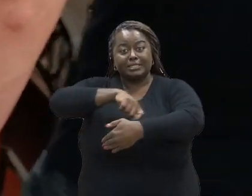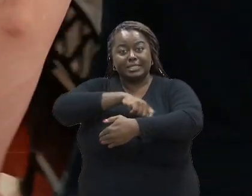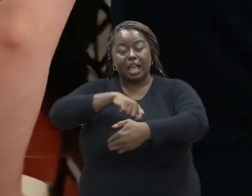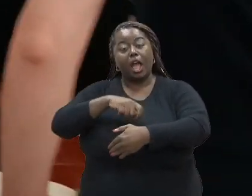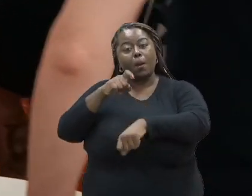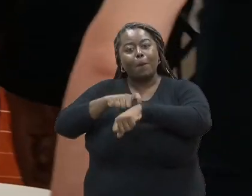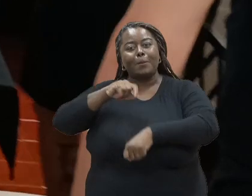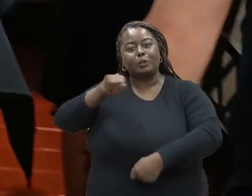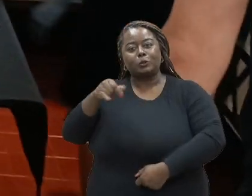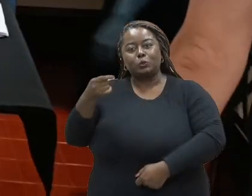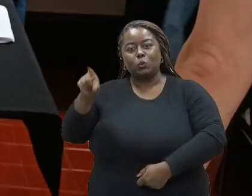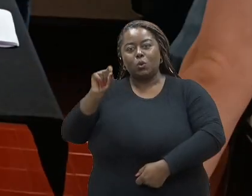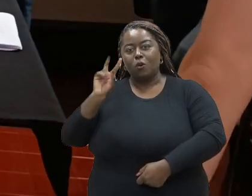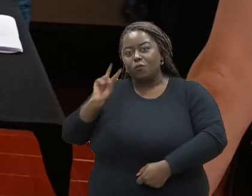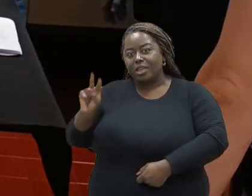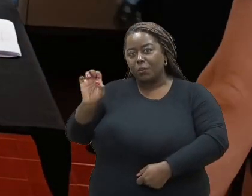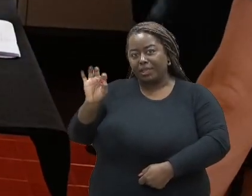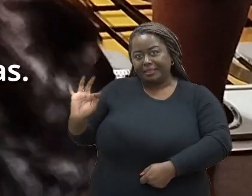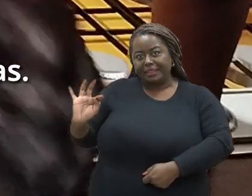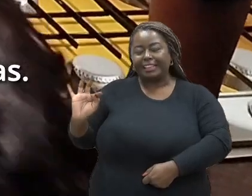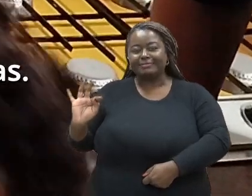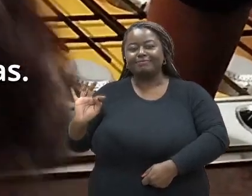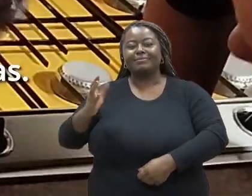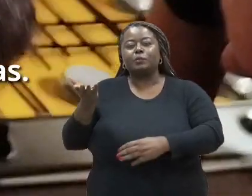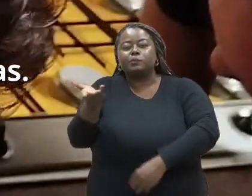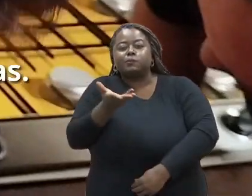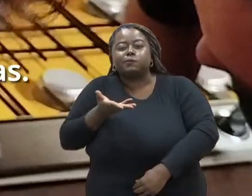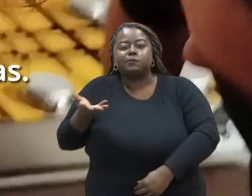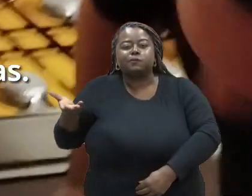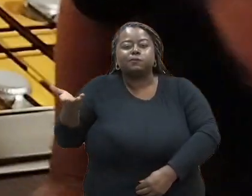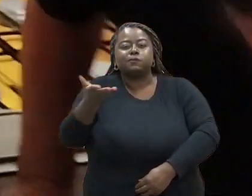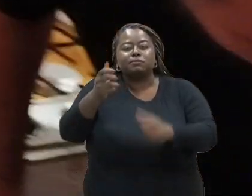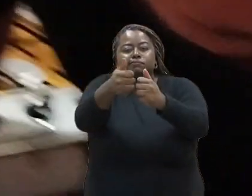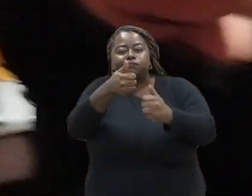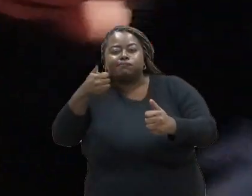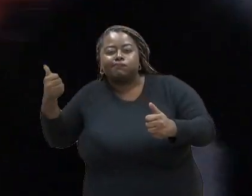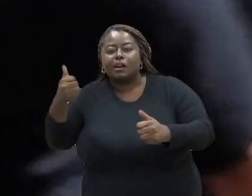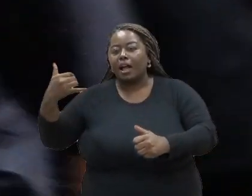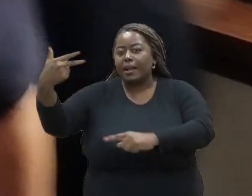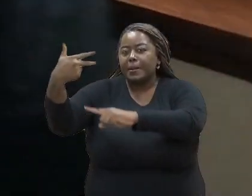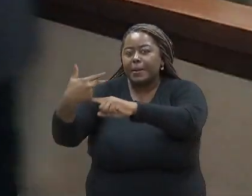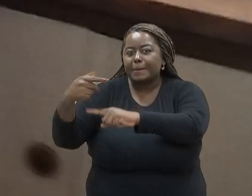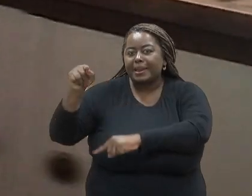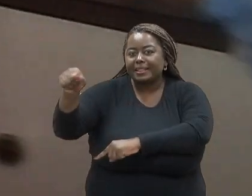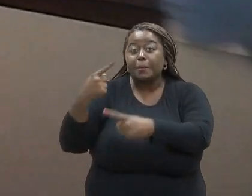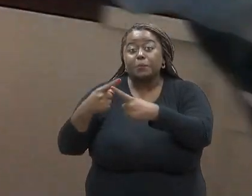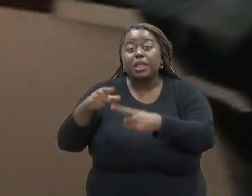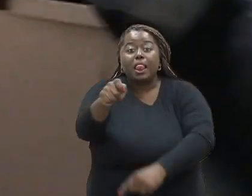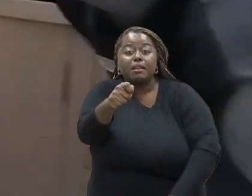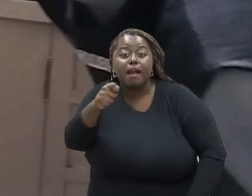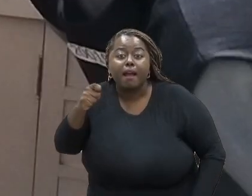alienígena. Aí a gente teve a ideia, né, de colocar a câmera dentro do micro-ondas, que aí no caso o João iria lá, abrir a porta